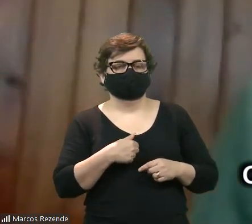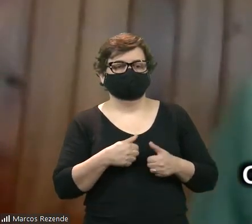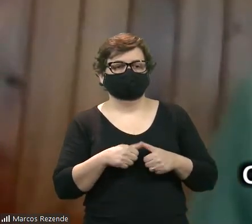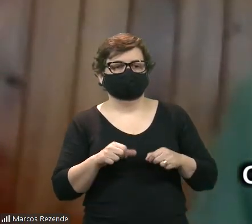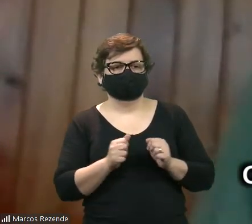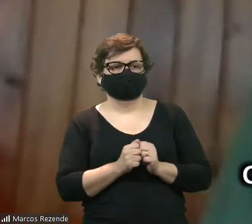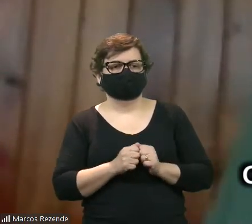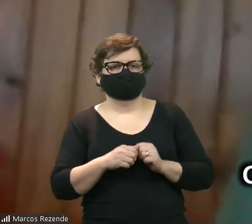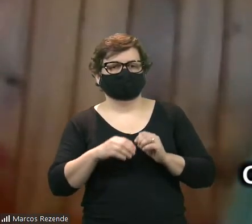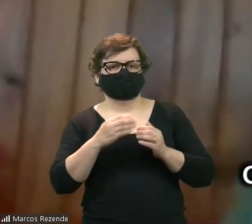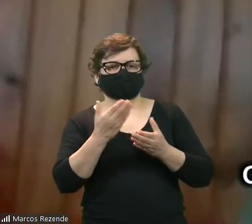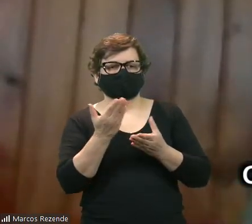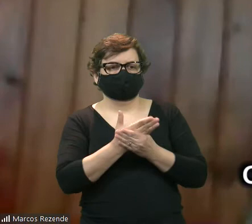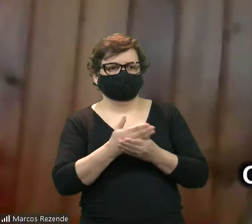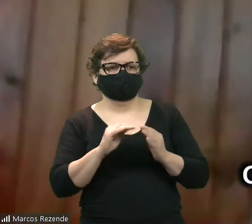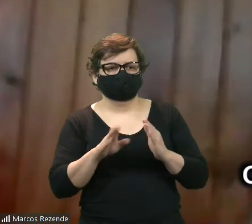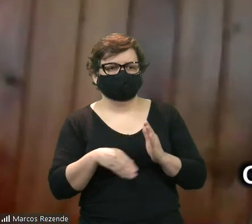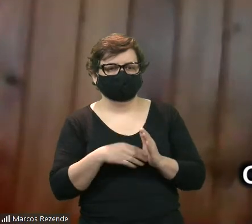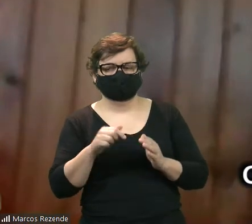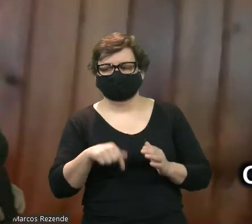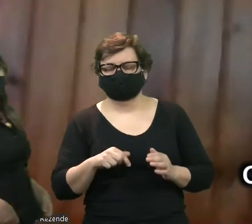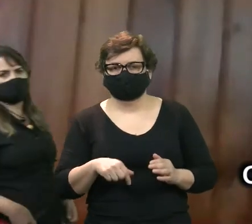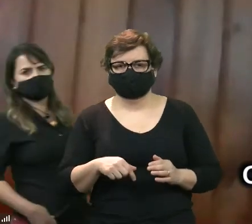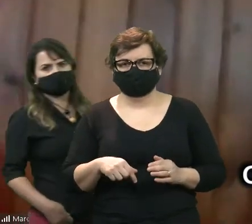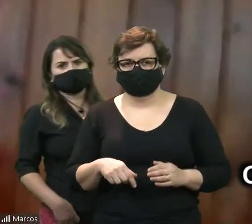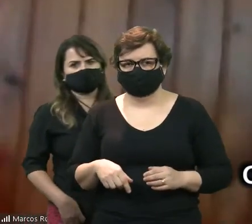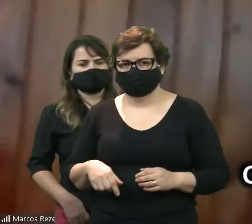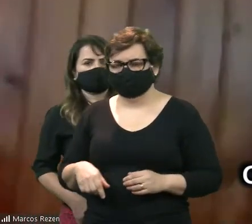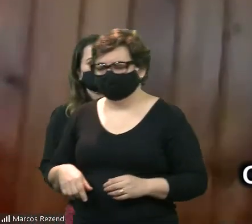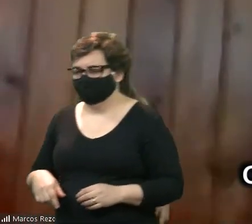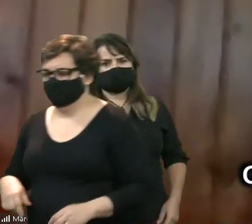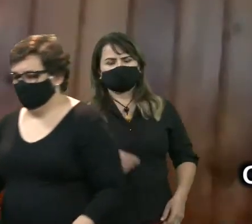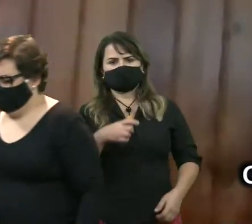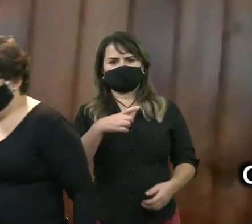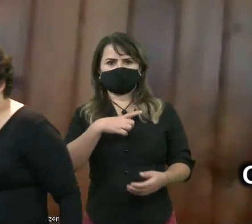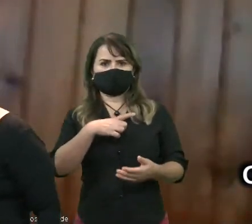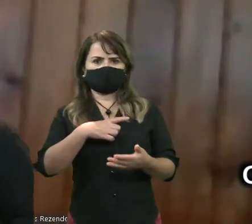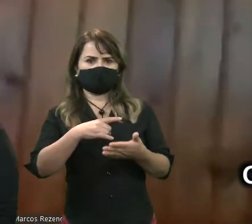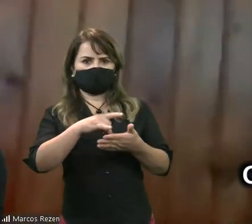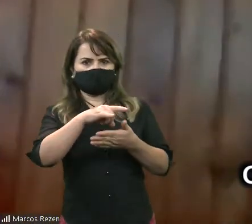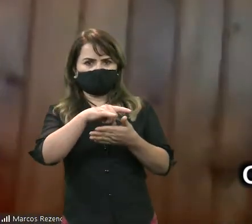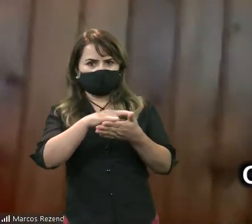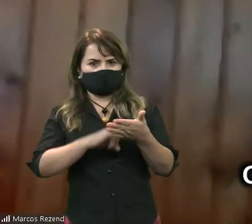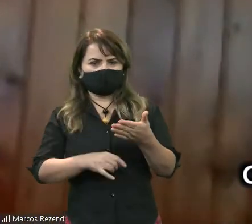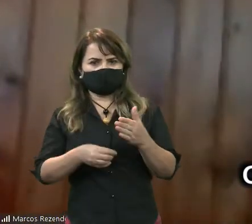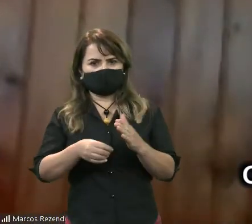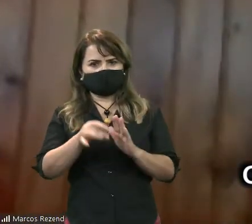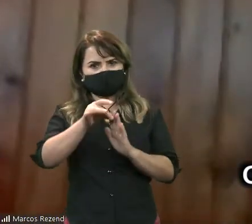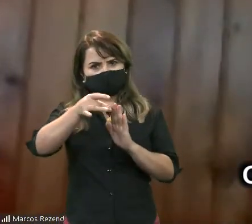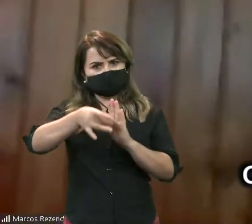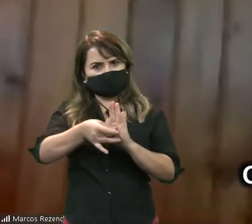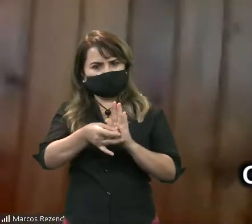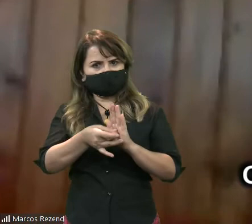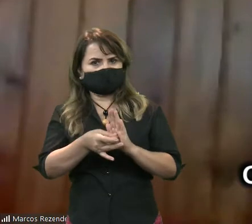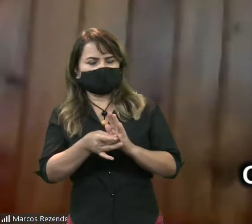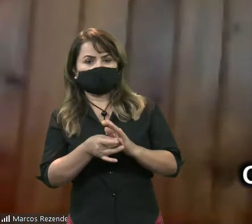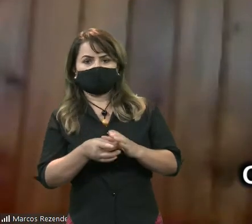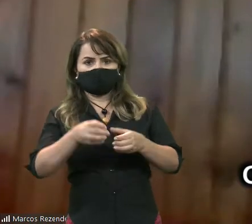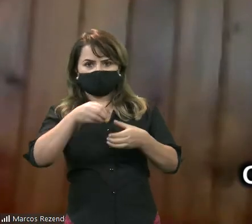aqui, inclusive tem um interno da Secretaria Municipal de Desenvolvimento